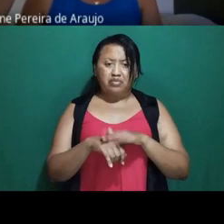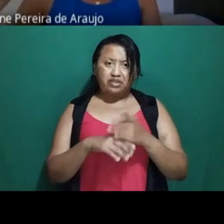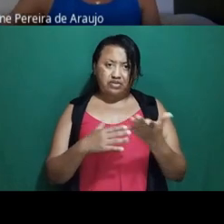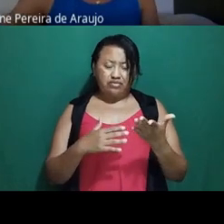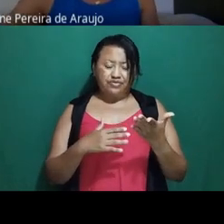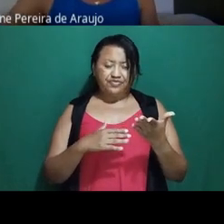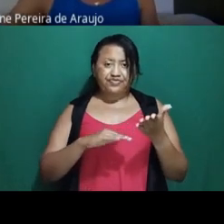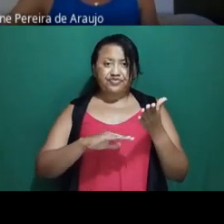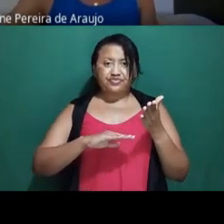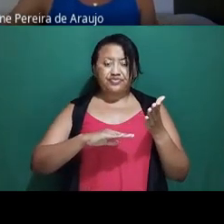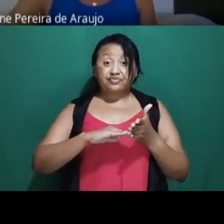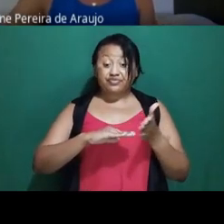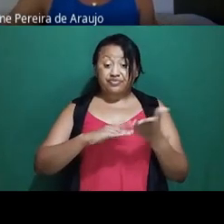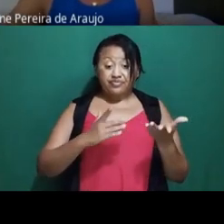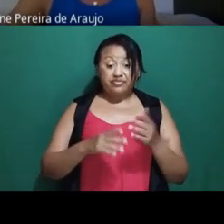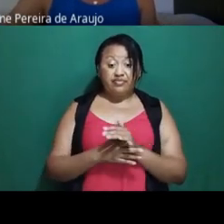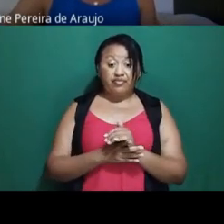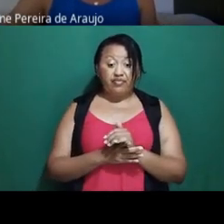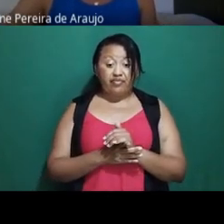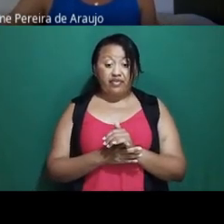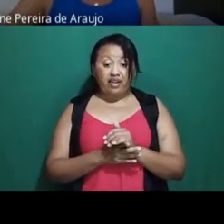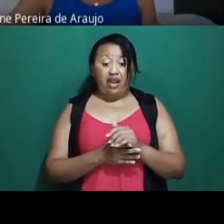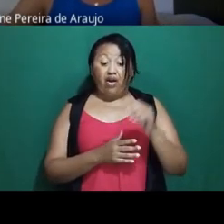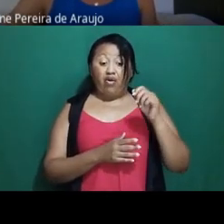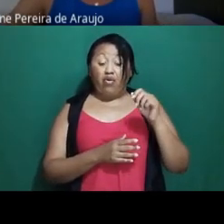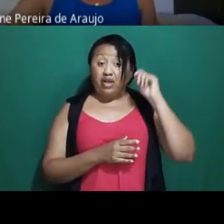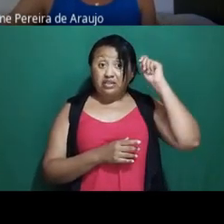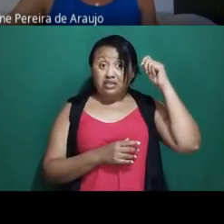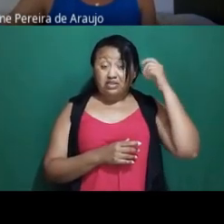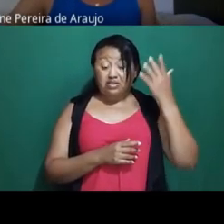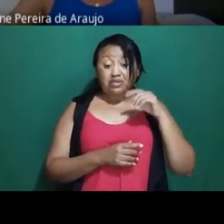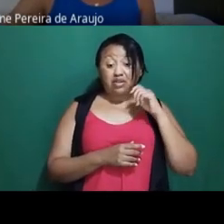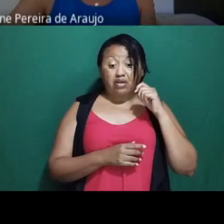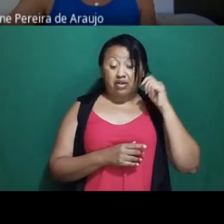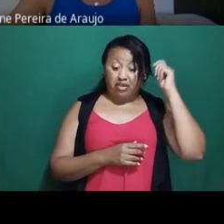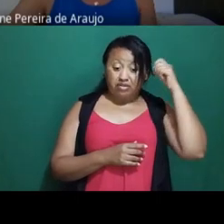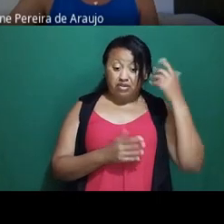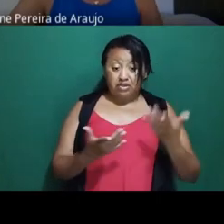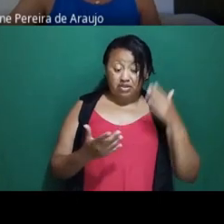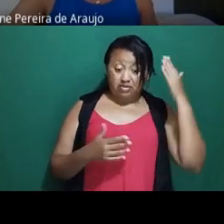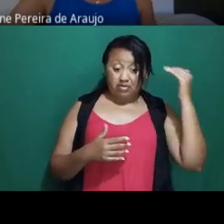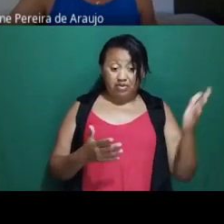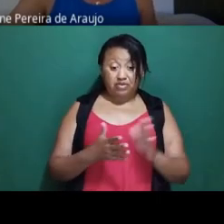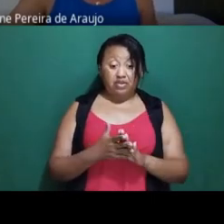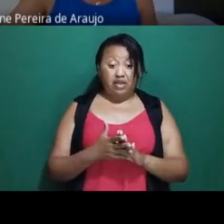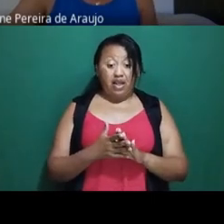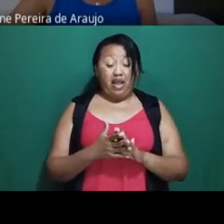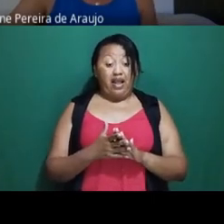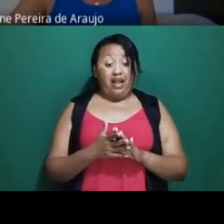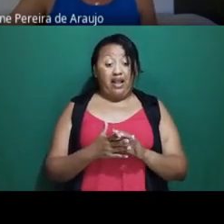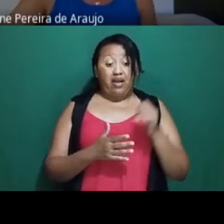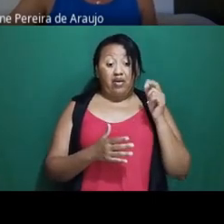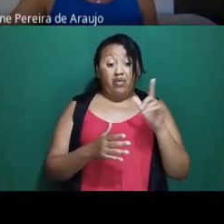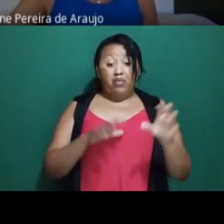ela Tarsila Modernista né a obra do artista mundano texto um recupera a obra de Tarsila do Amaral